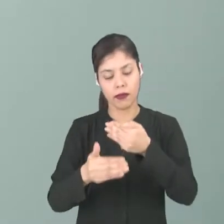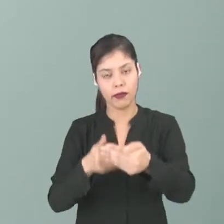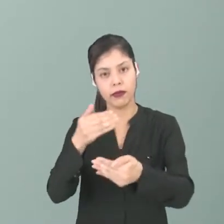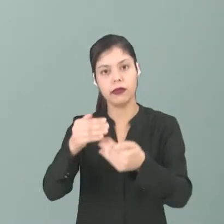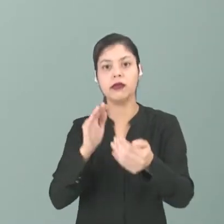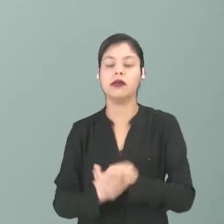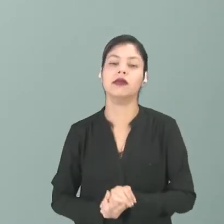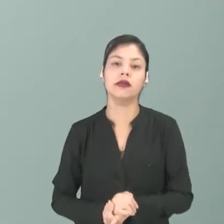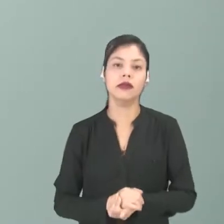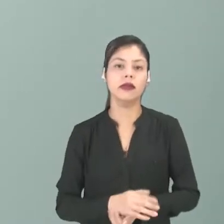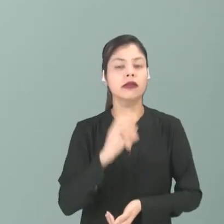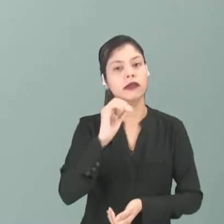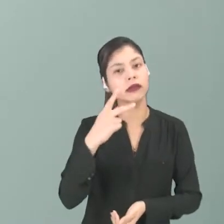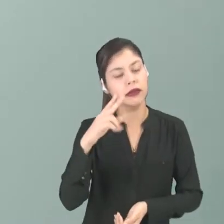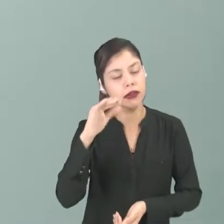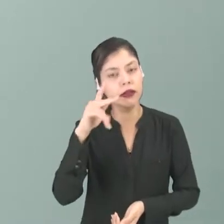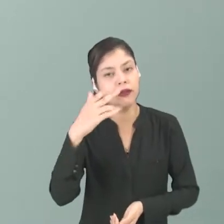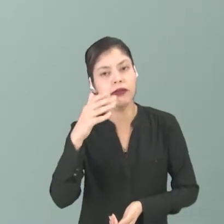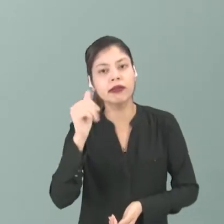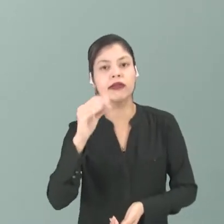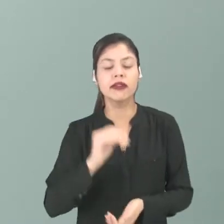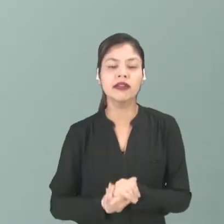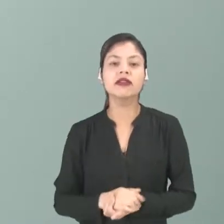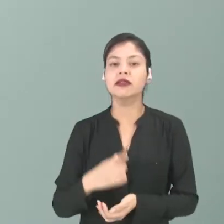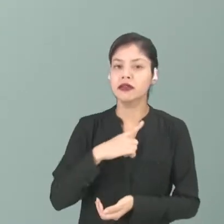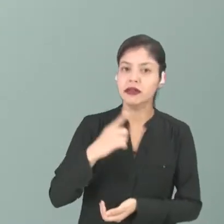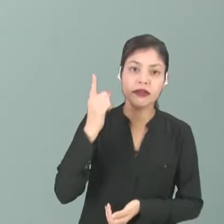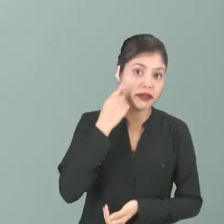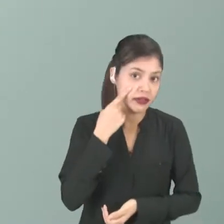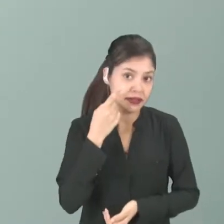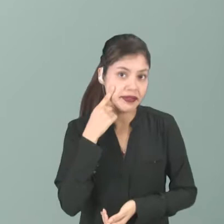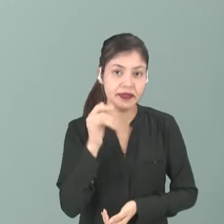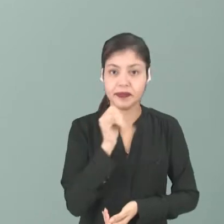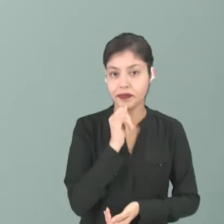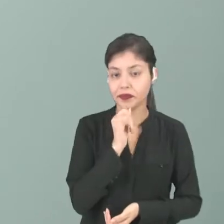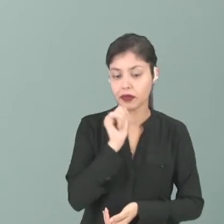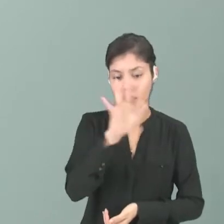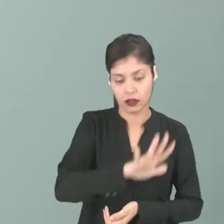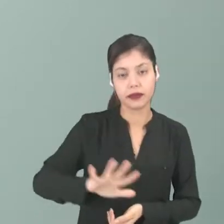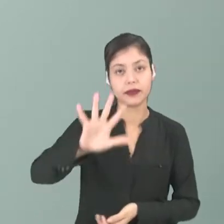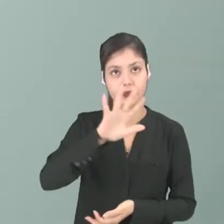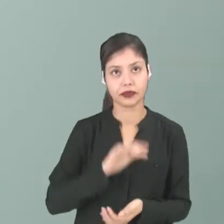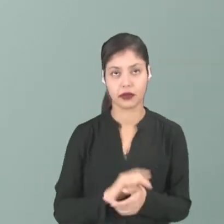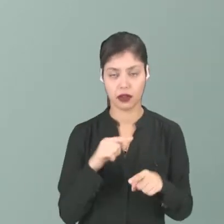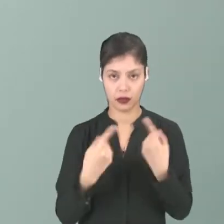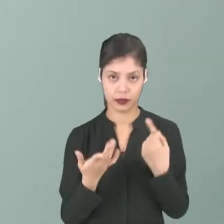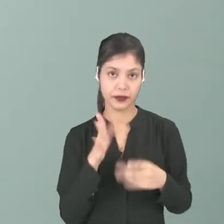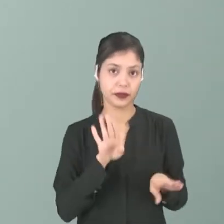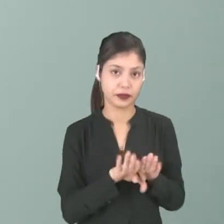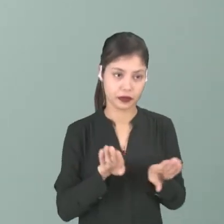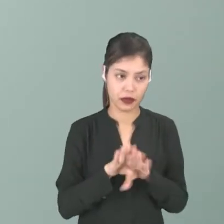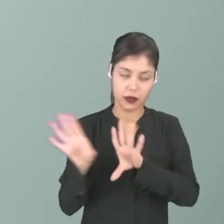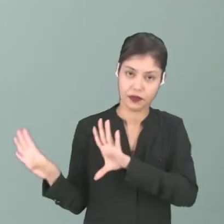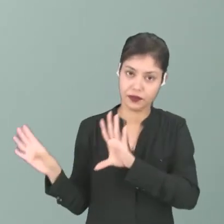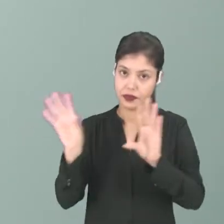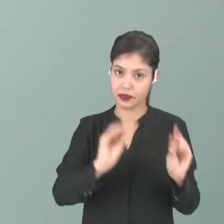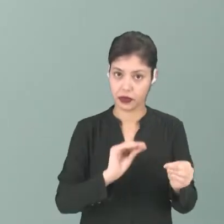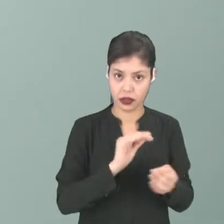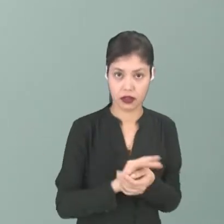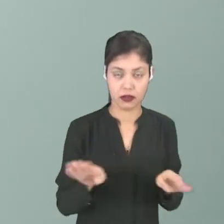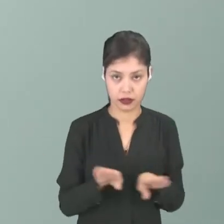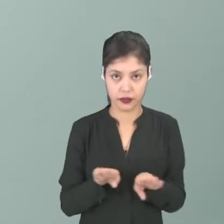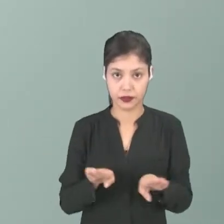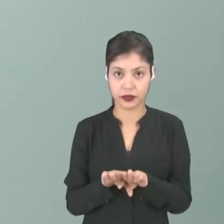de ocupação de forma que os interesses fossem, por exemplo, sociais, mas interesses voltados mesmo